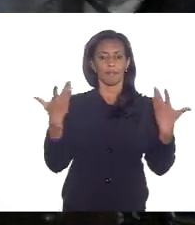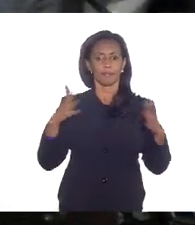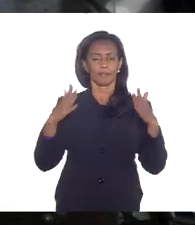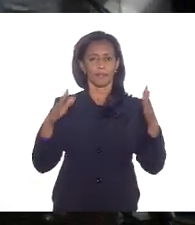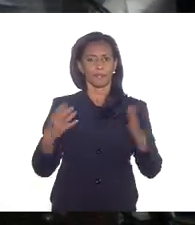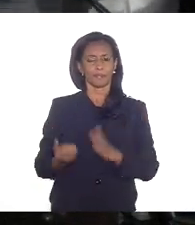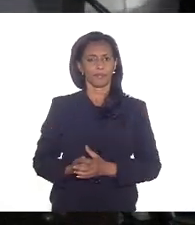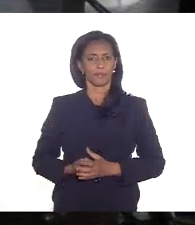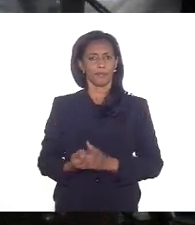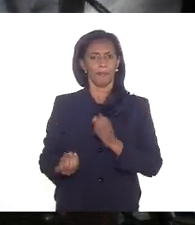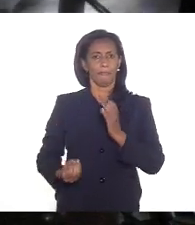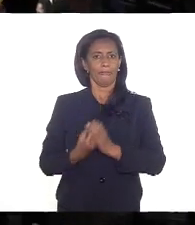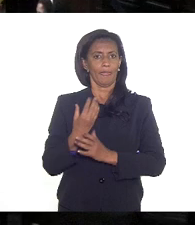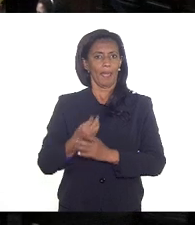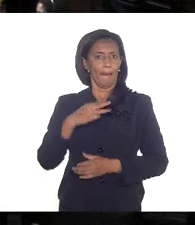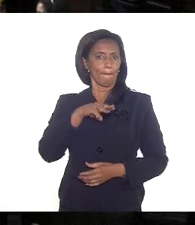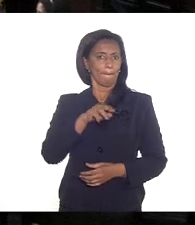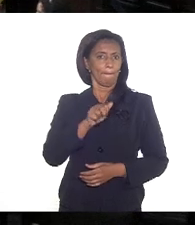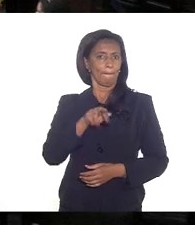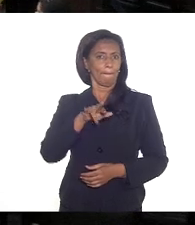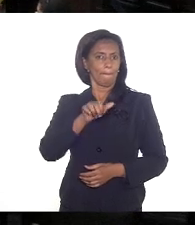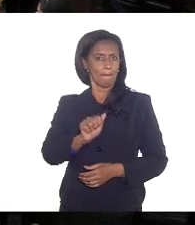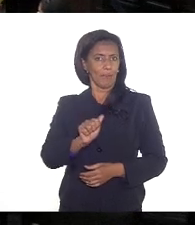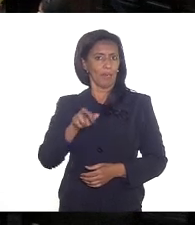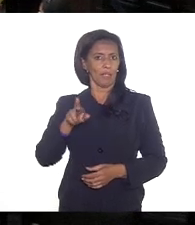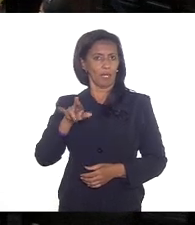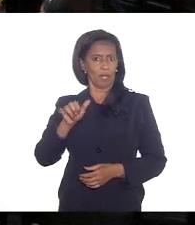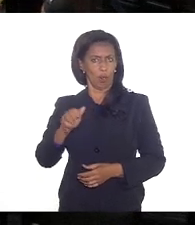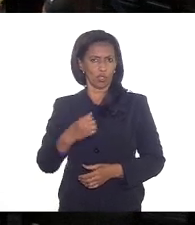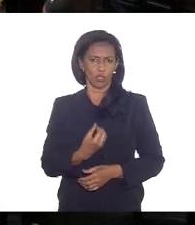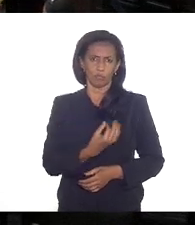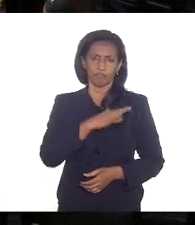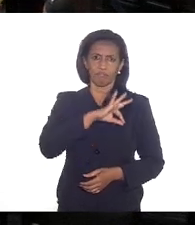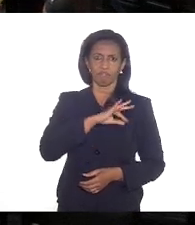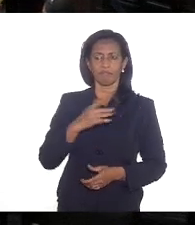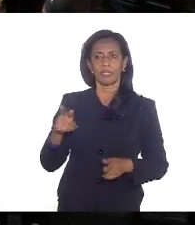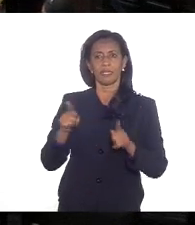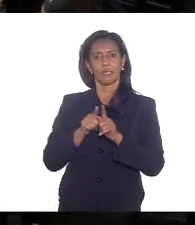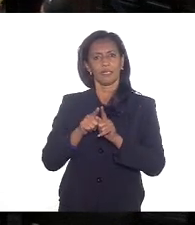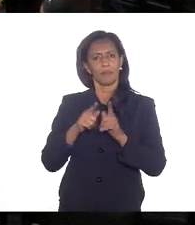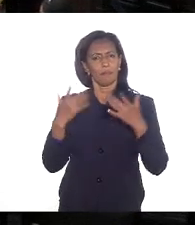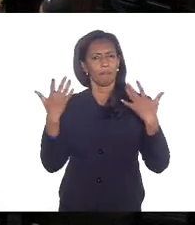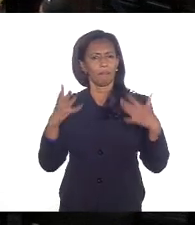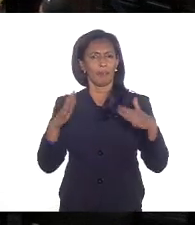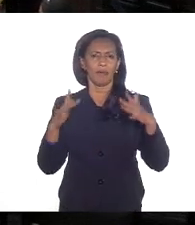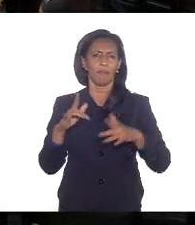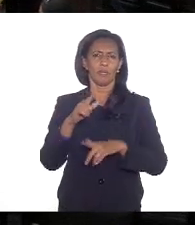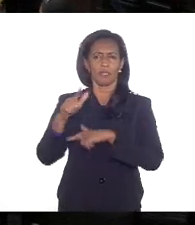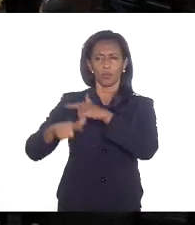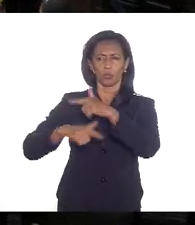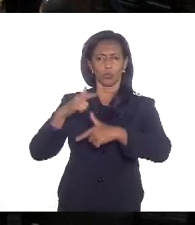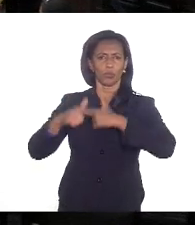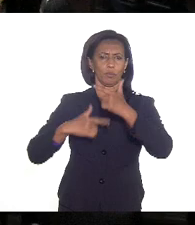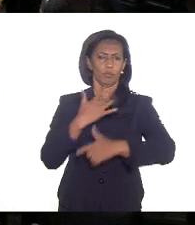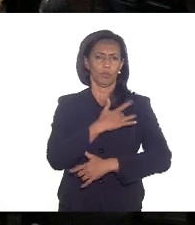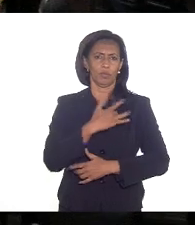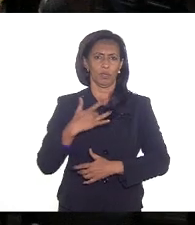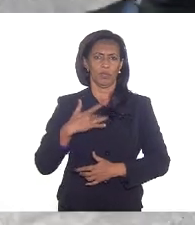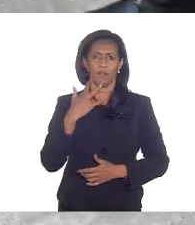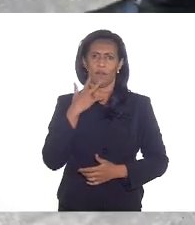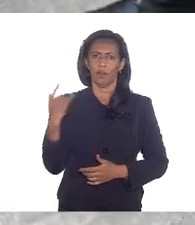iniciativa da deputada Martha Rocha e saudando aqui os servidores presentes dizendo a importância da valorização